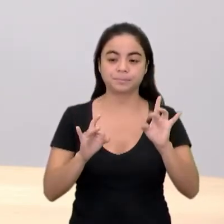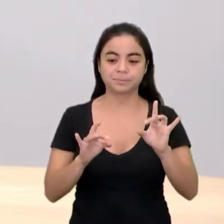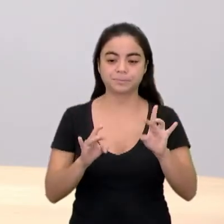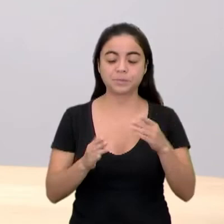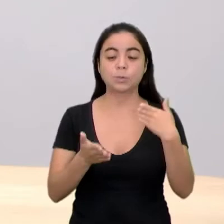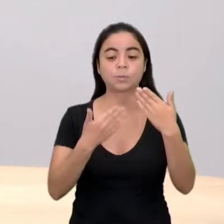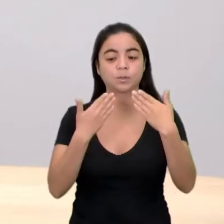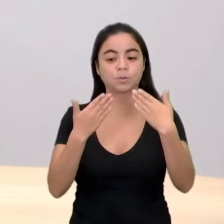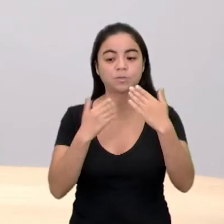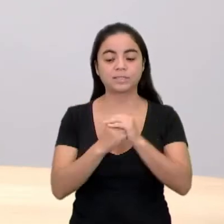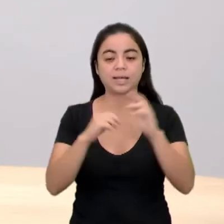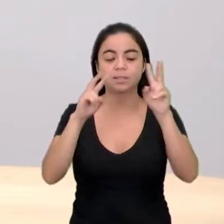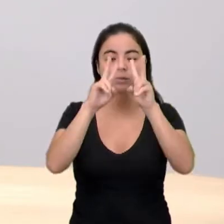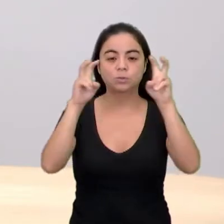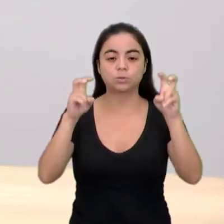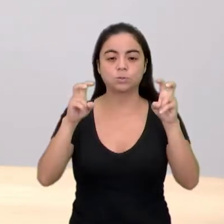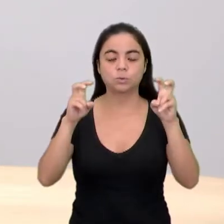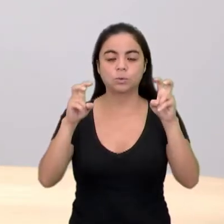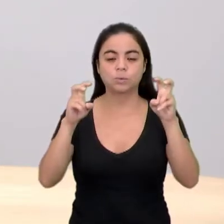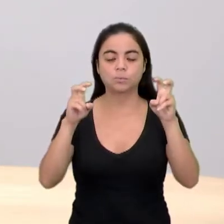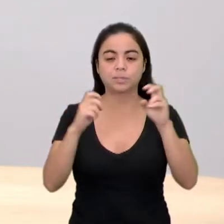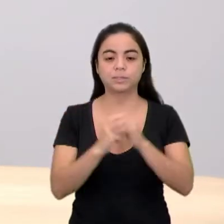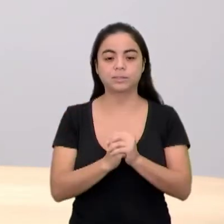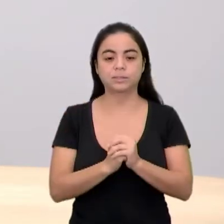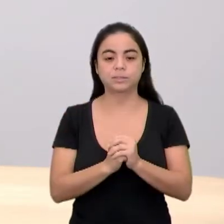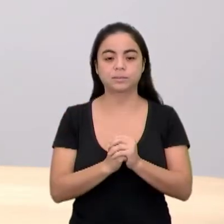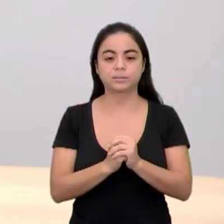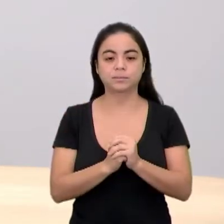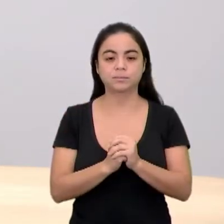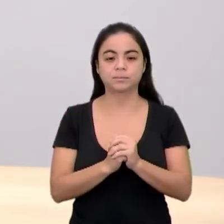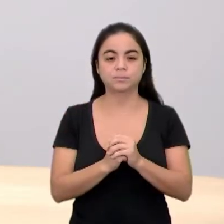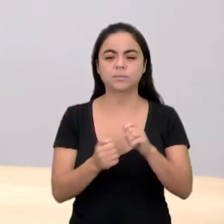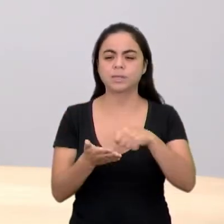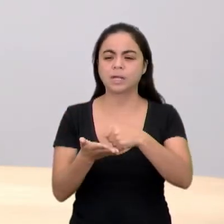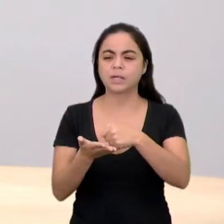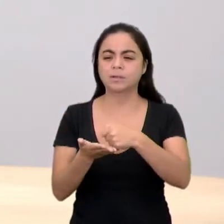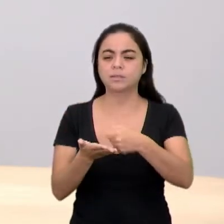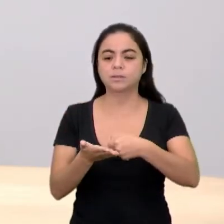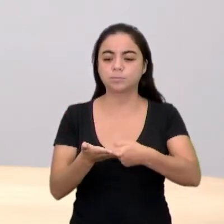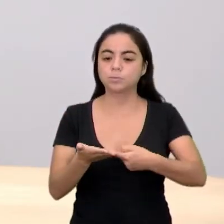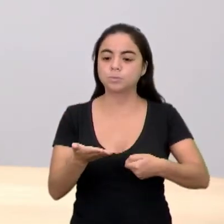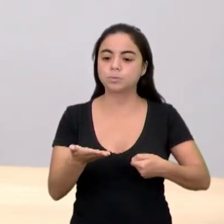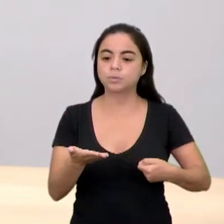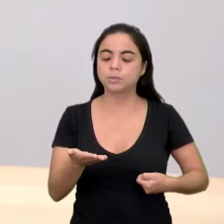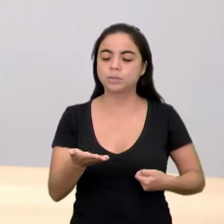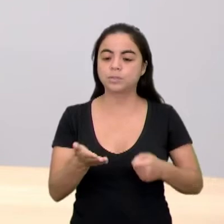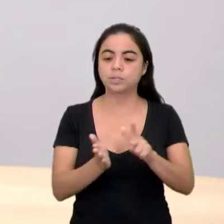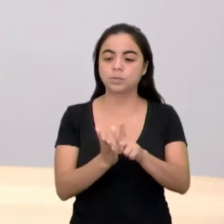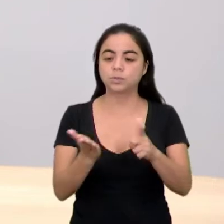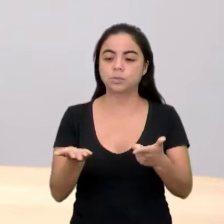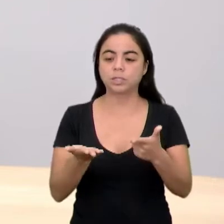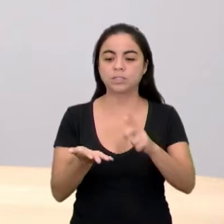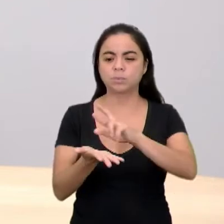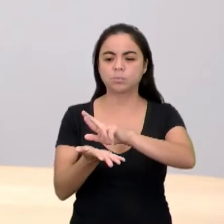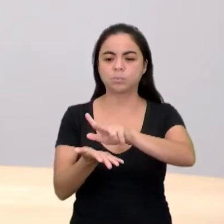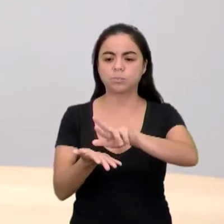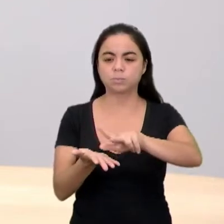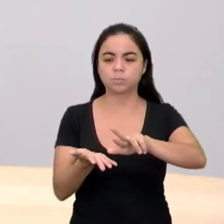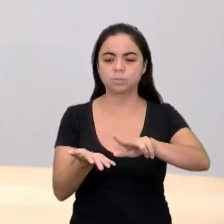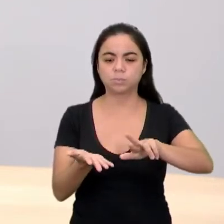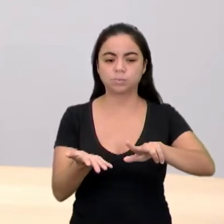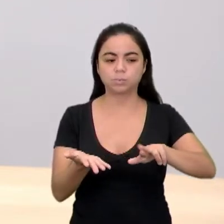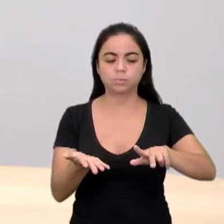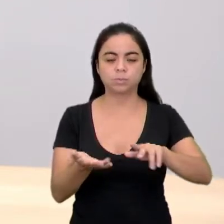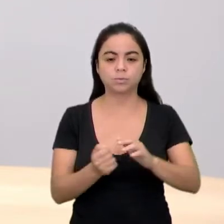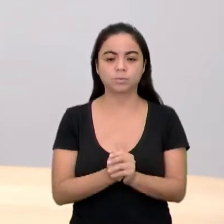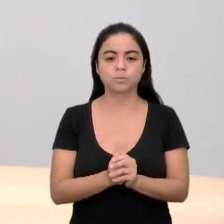né, sobre questões de gêneros textuais jornalísticos, né, os mais diversos que a gente encontra. Então, assim,